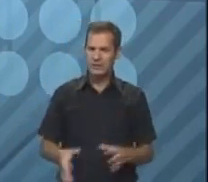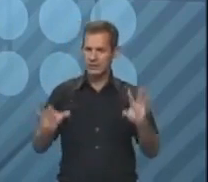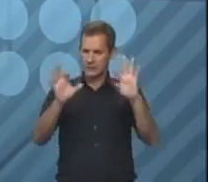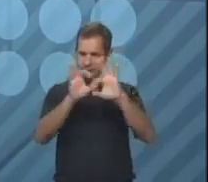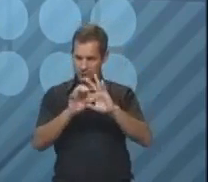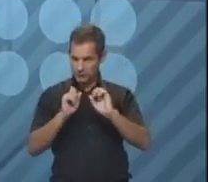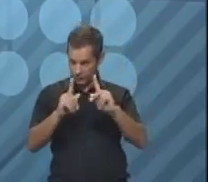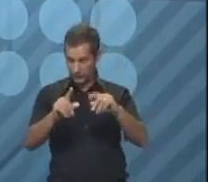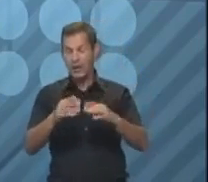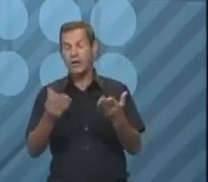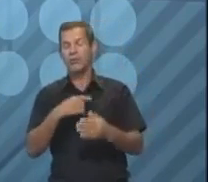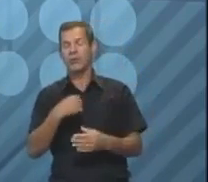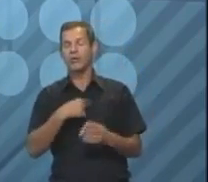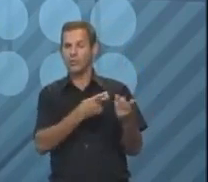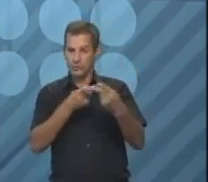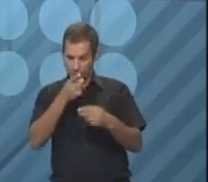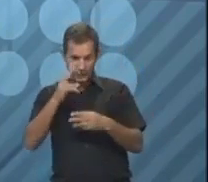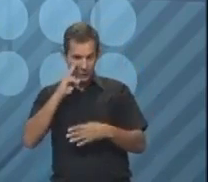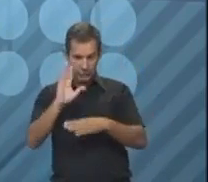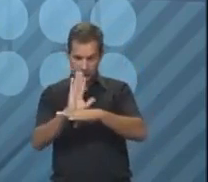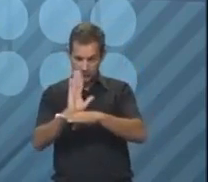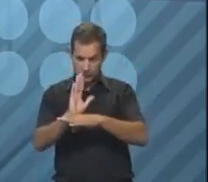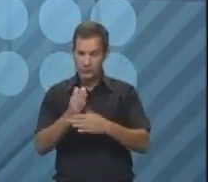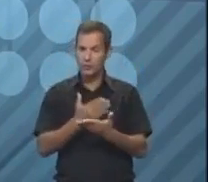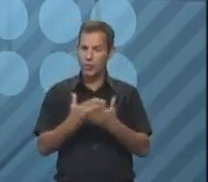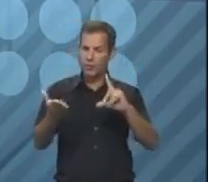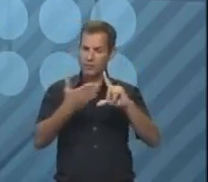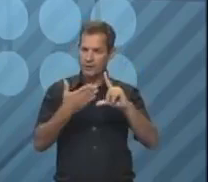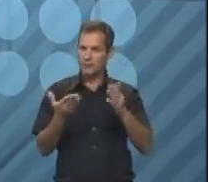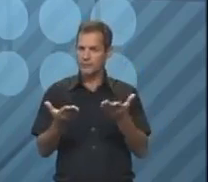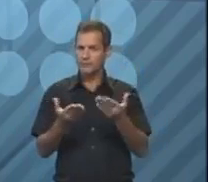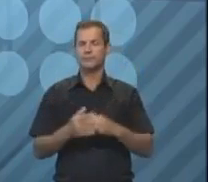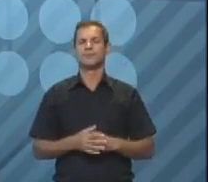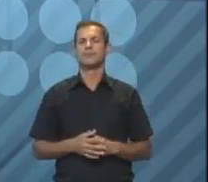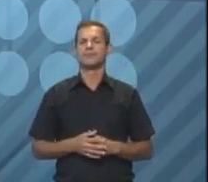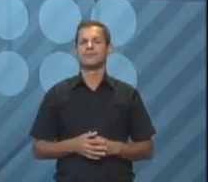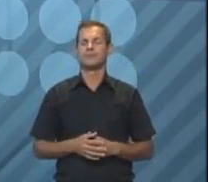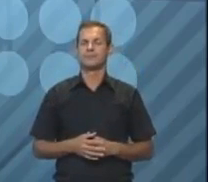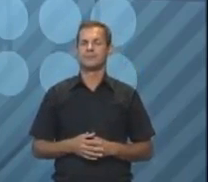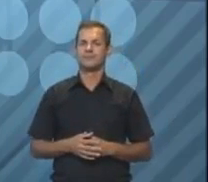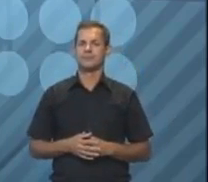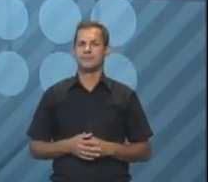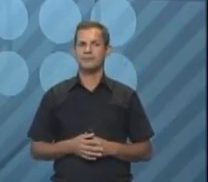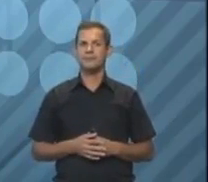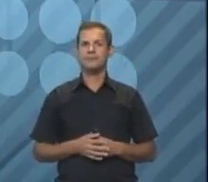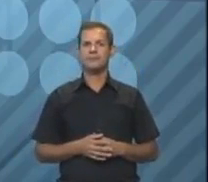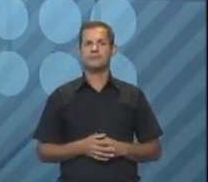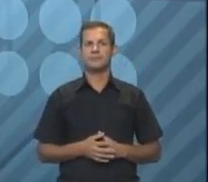de integração. E agora eu convido você a assistir o nosso vídeo de aprendizagem.